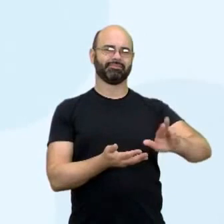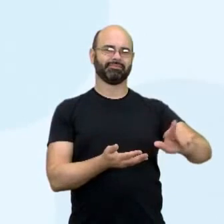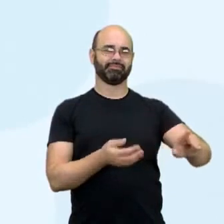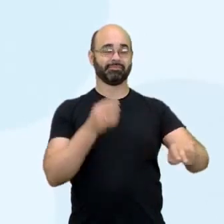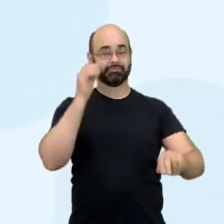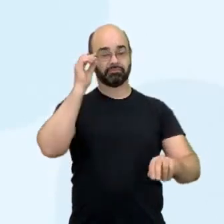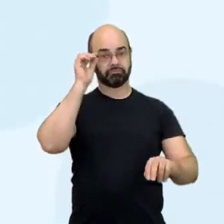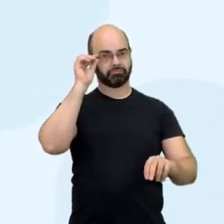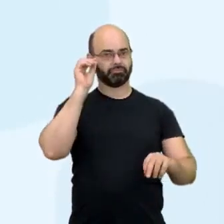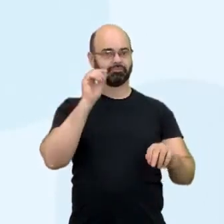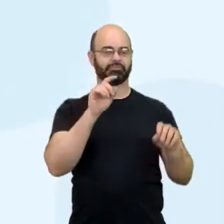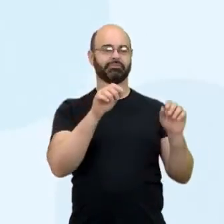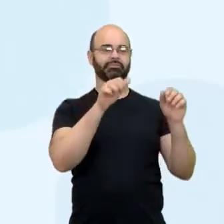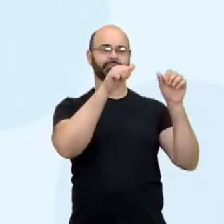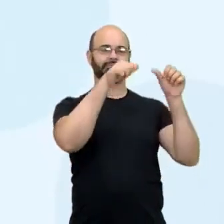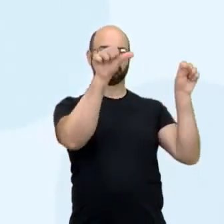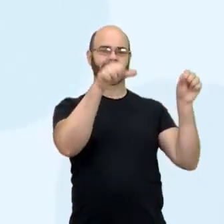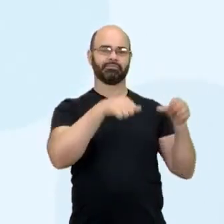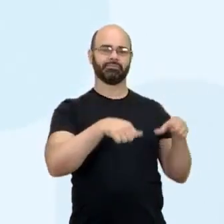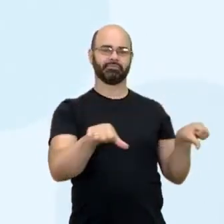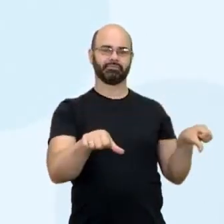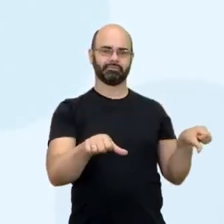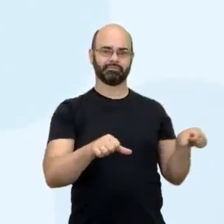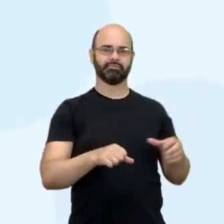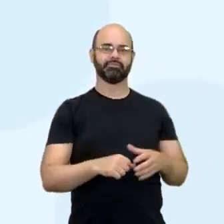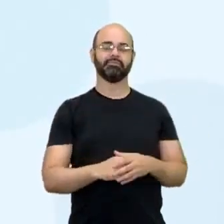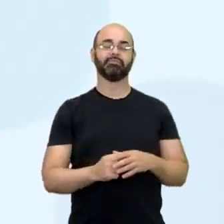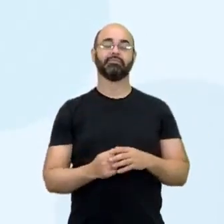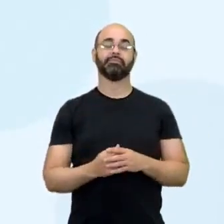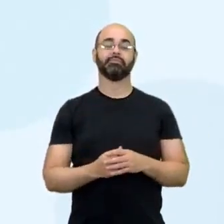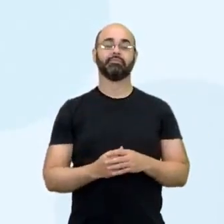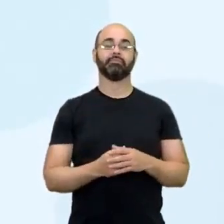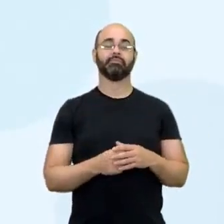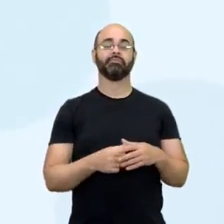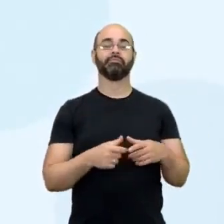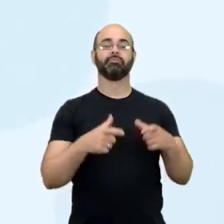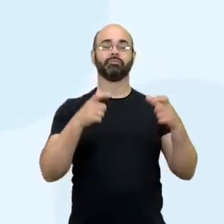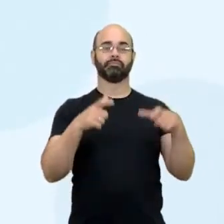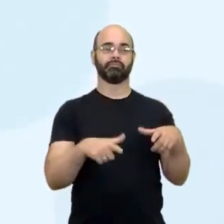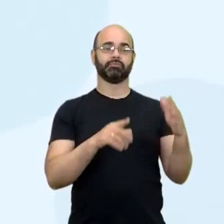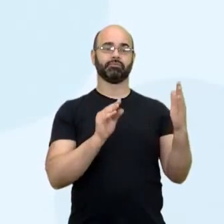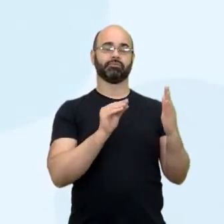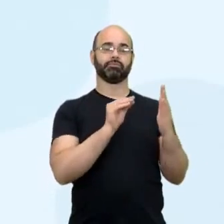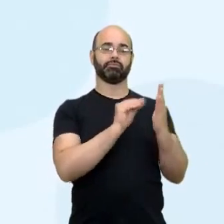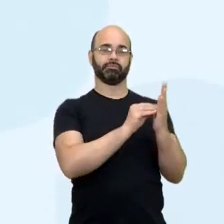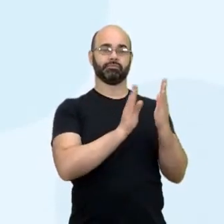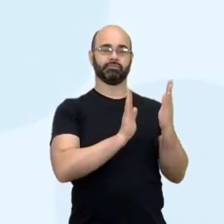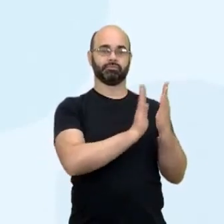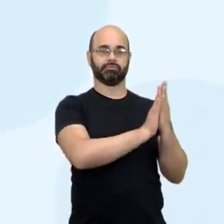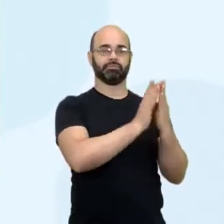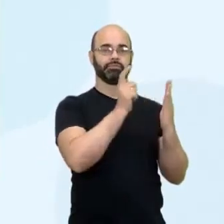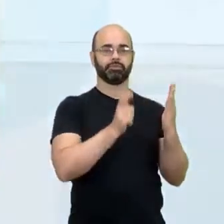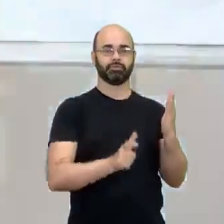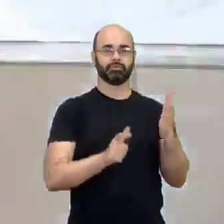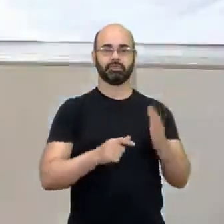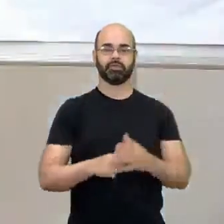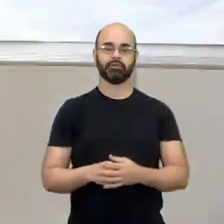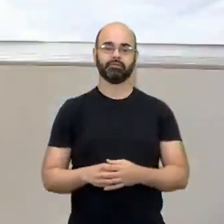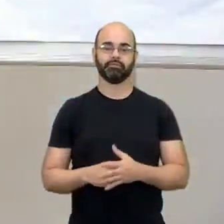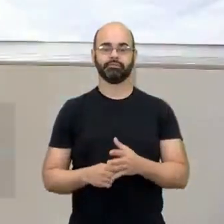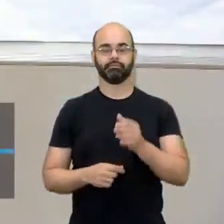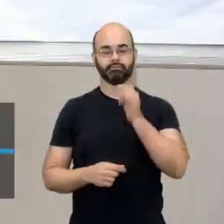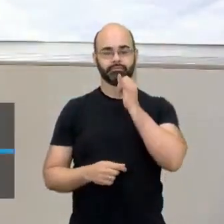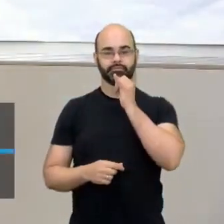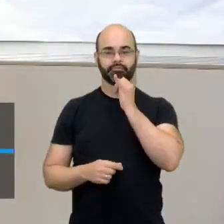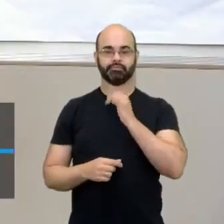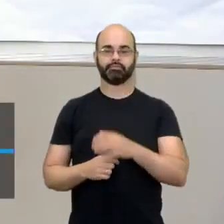aqueles que são recortados que se procura incorporar ao local onde está colocado. Então, a gente pode dizer assim,